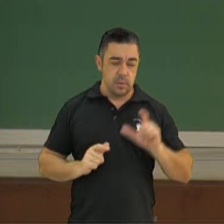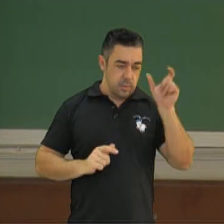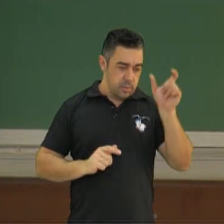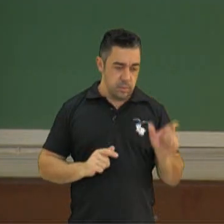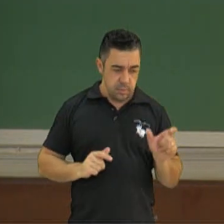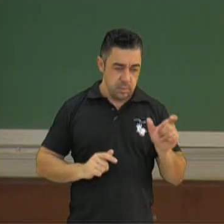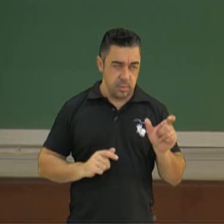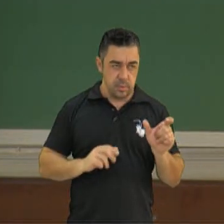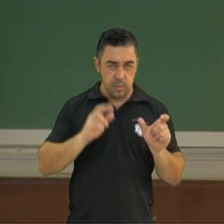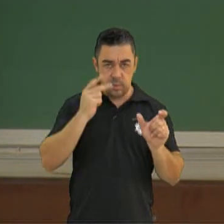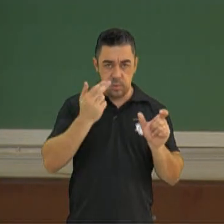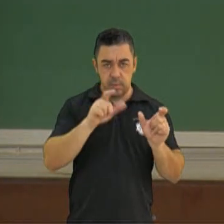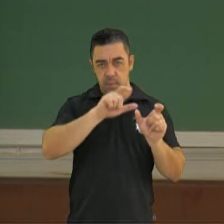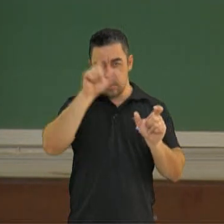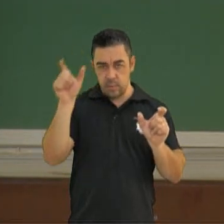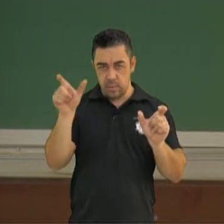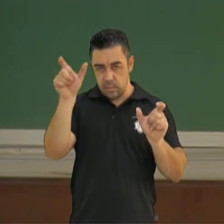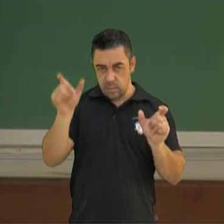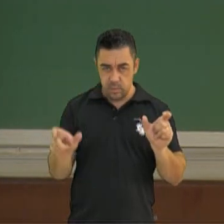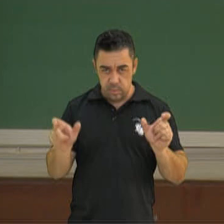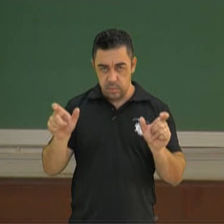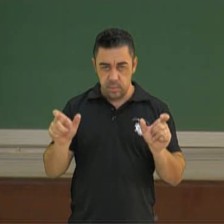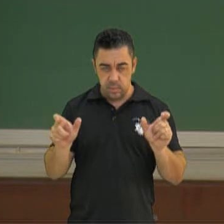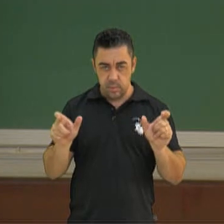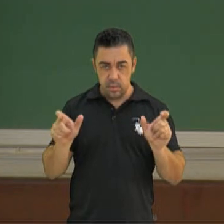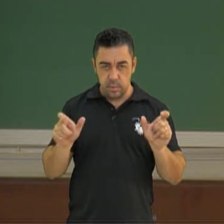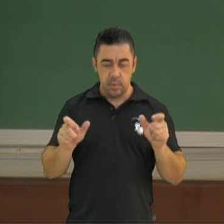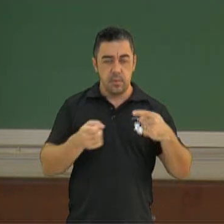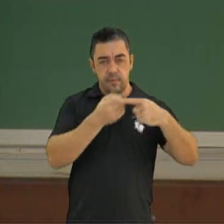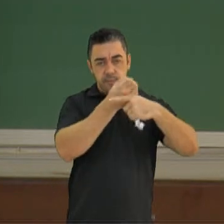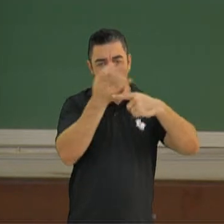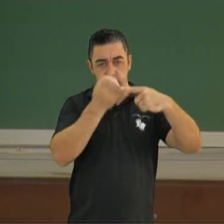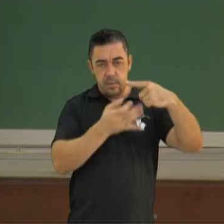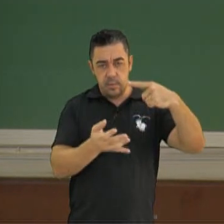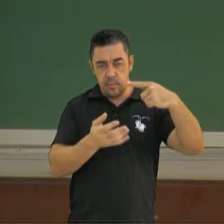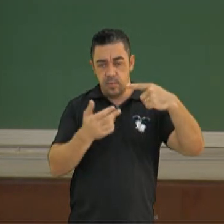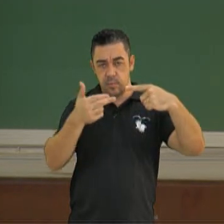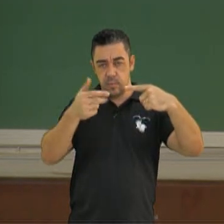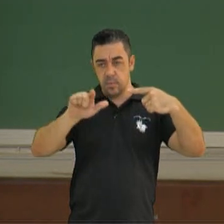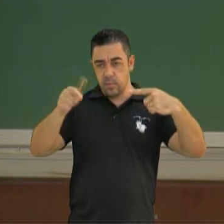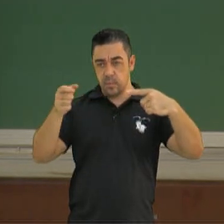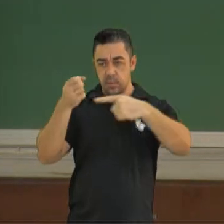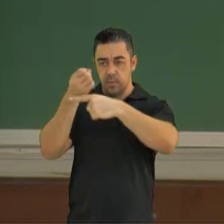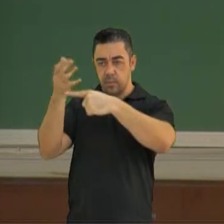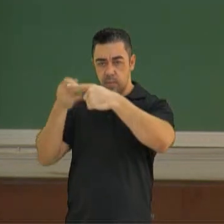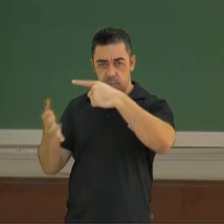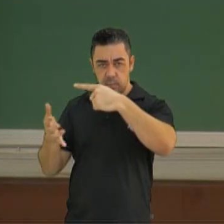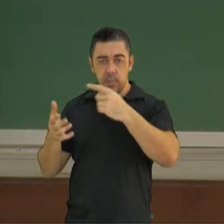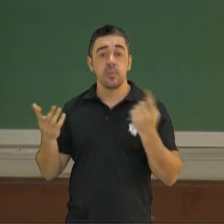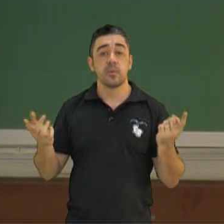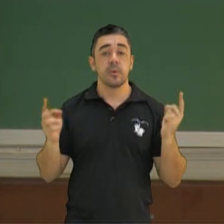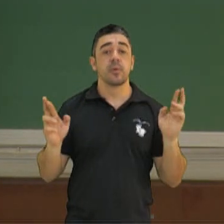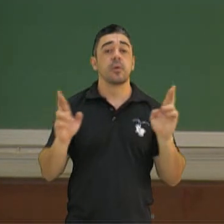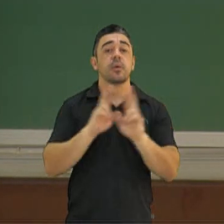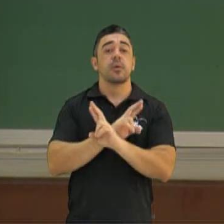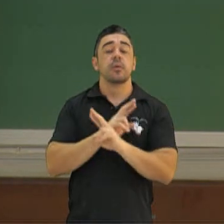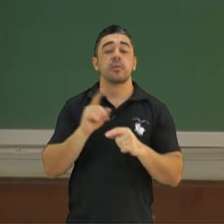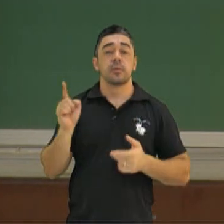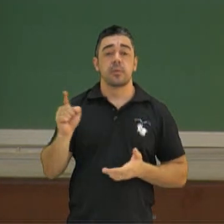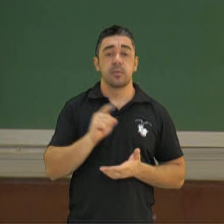razão igual outra razão. Uma fração igual a outra fração, certo? Qual que é a relação